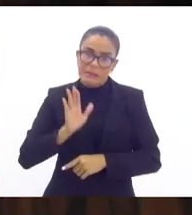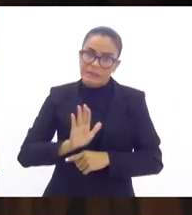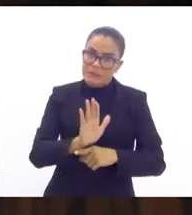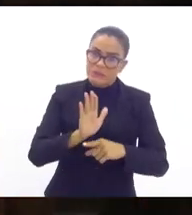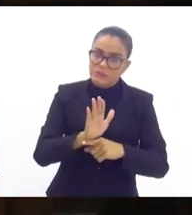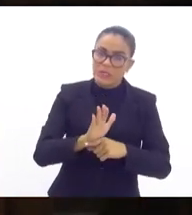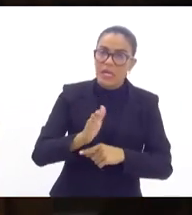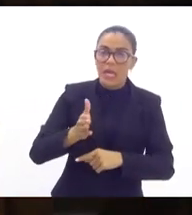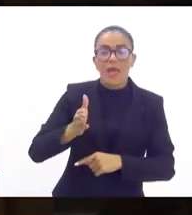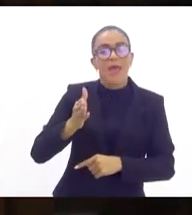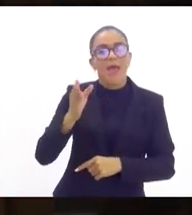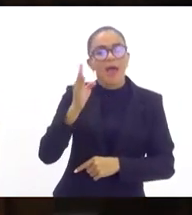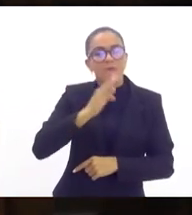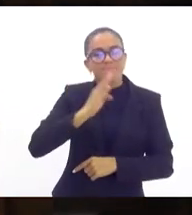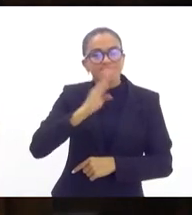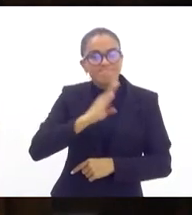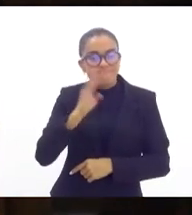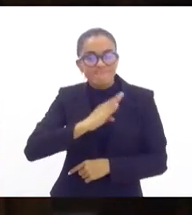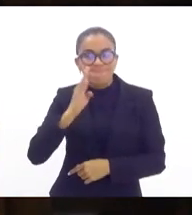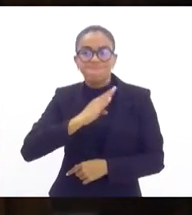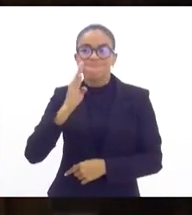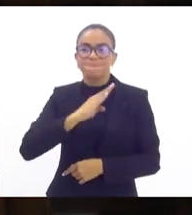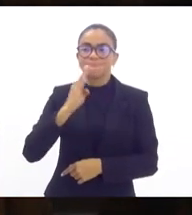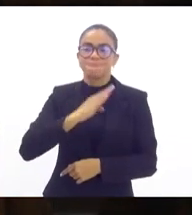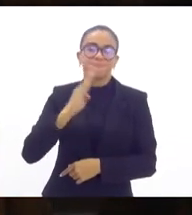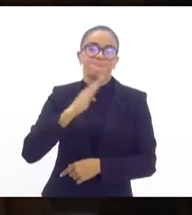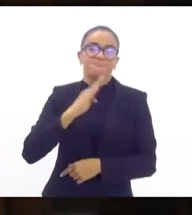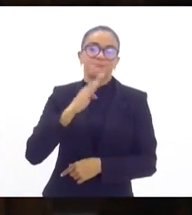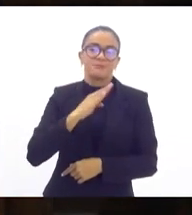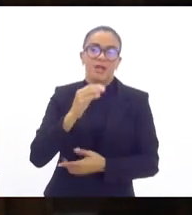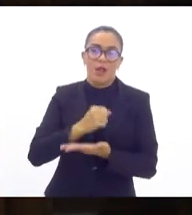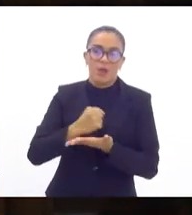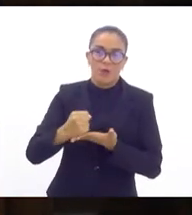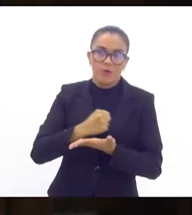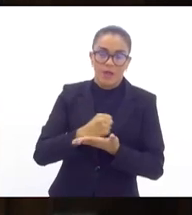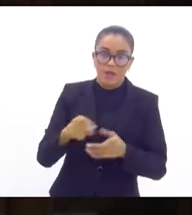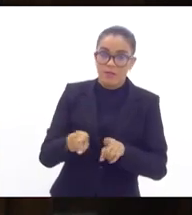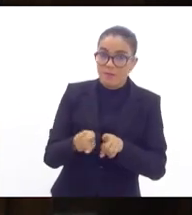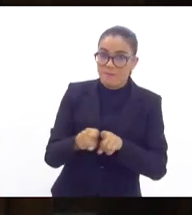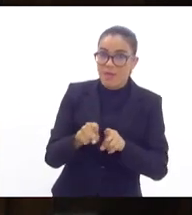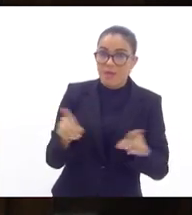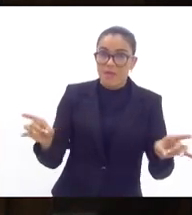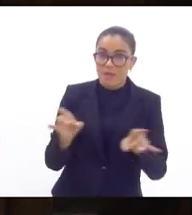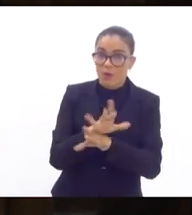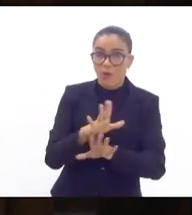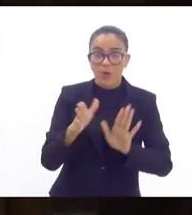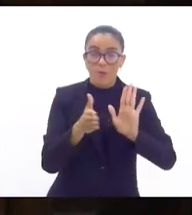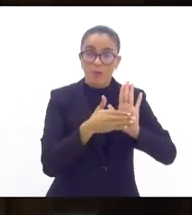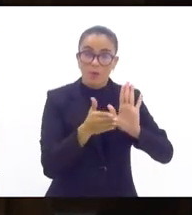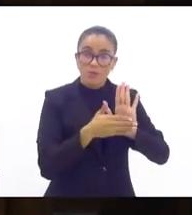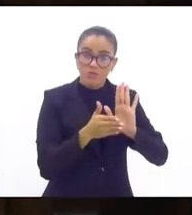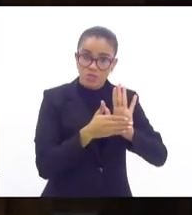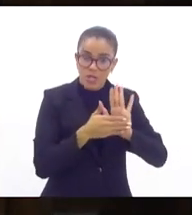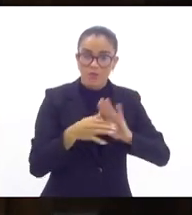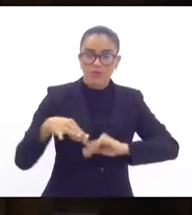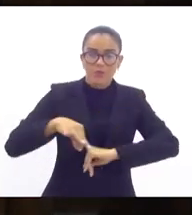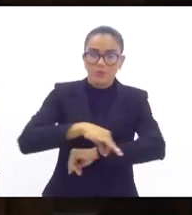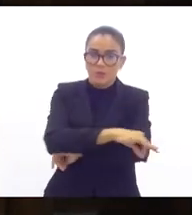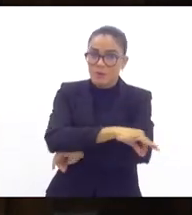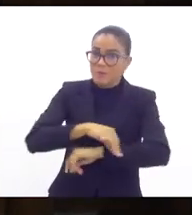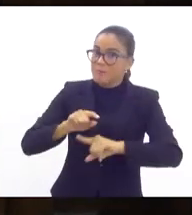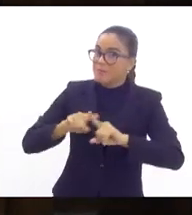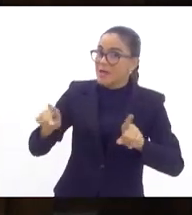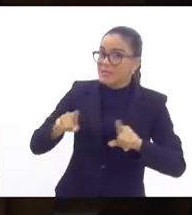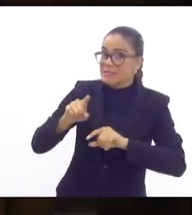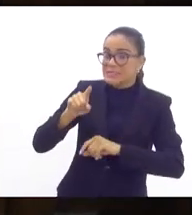acelerar esse processo de concessão a gente concluir o projeto Inicial mas também não podemos esquecer dos